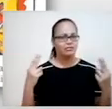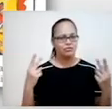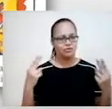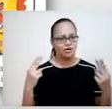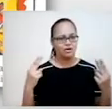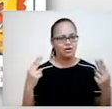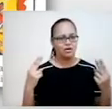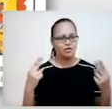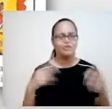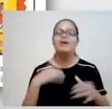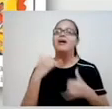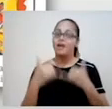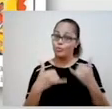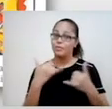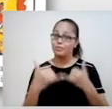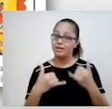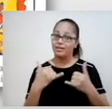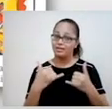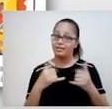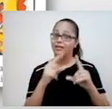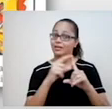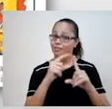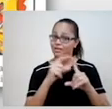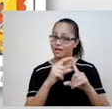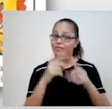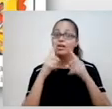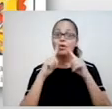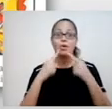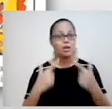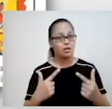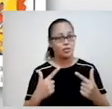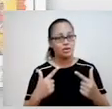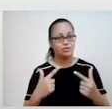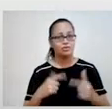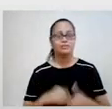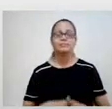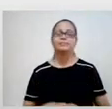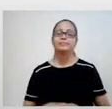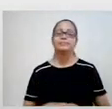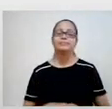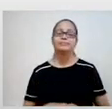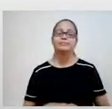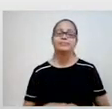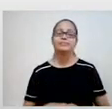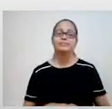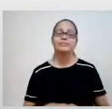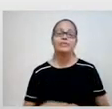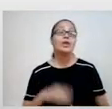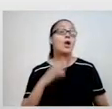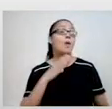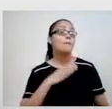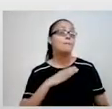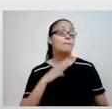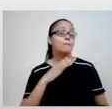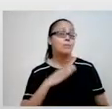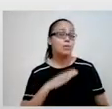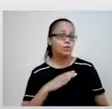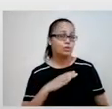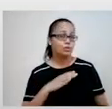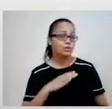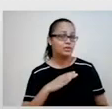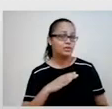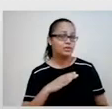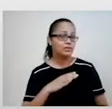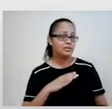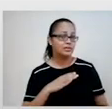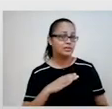verdade é uma brincadeira novamente com essa linguagem, tá? E aí? Português, tem muita gente que fala,